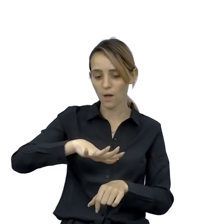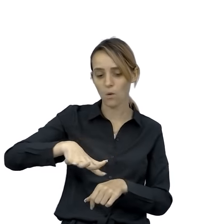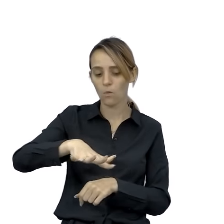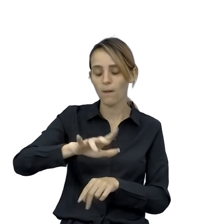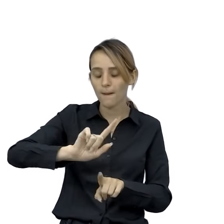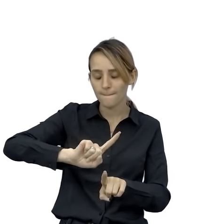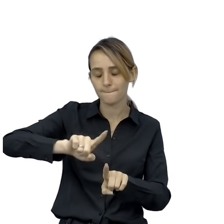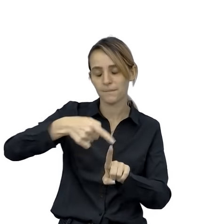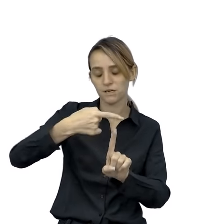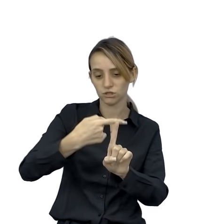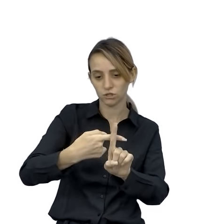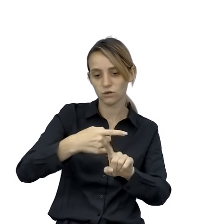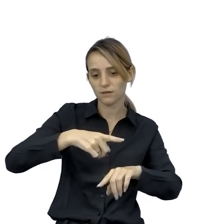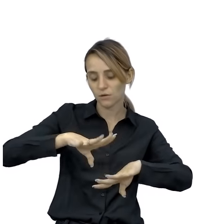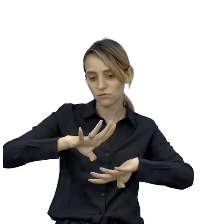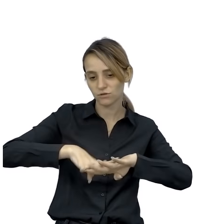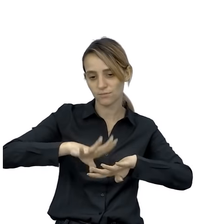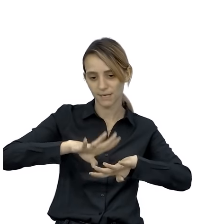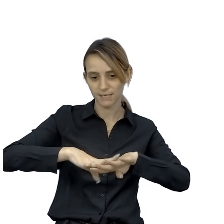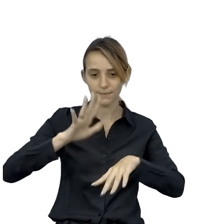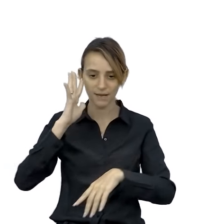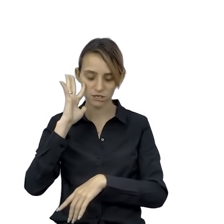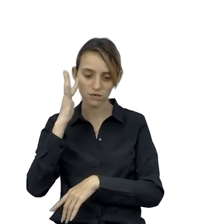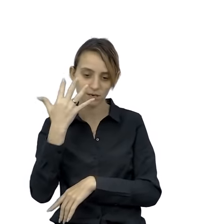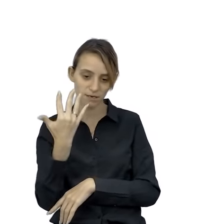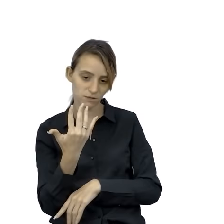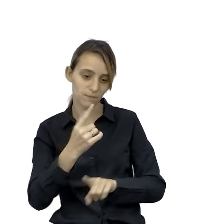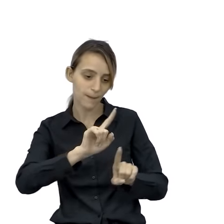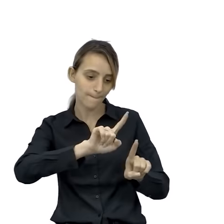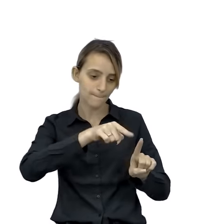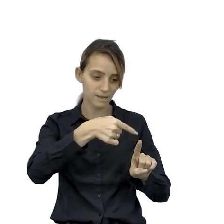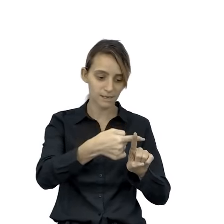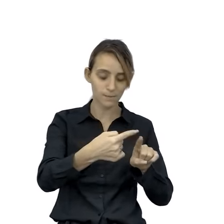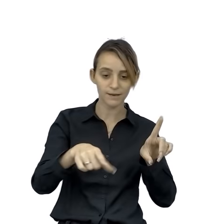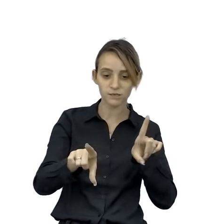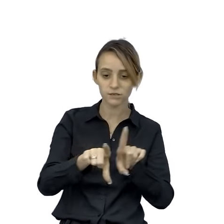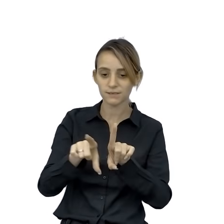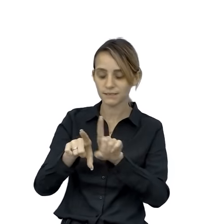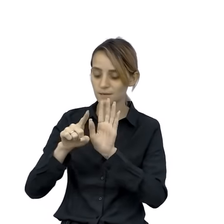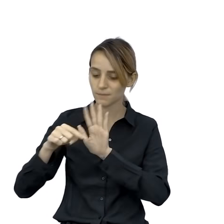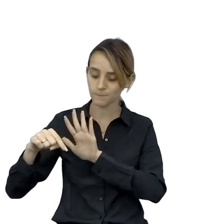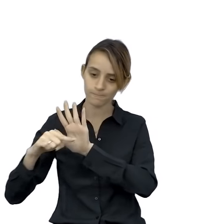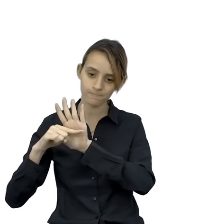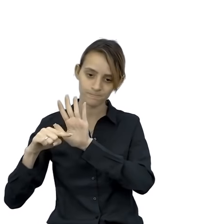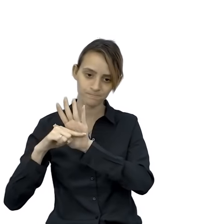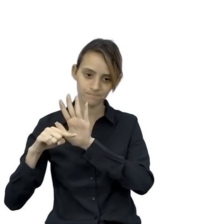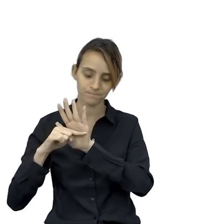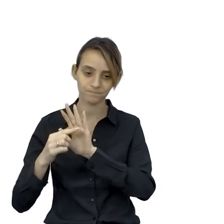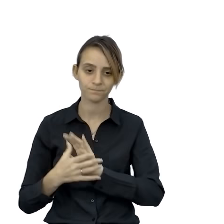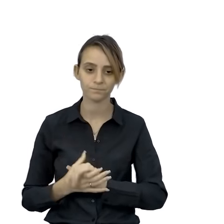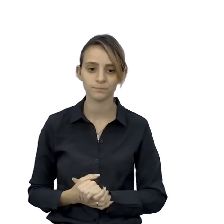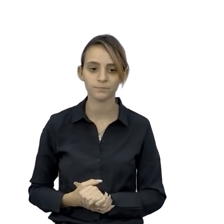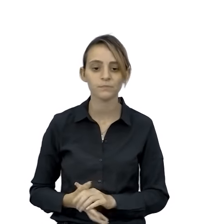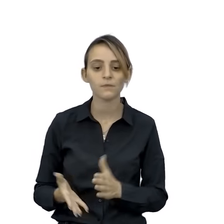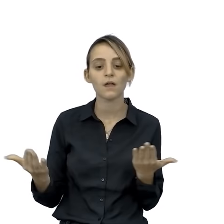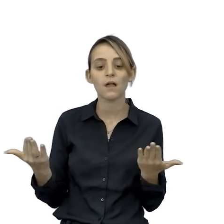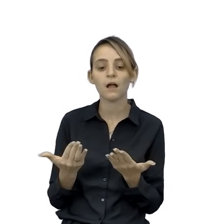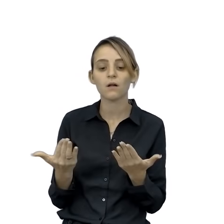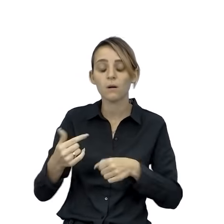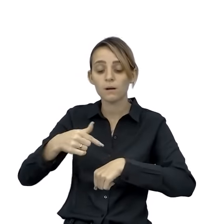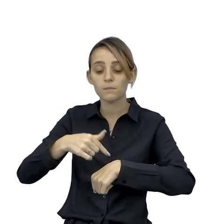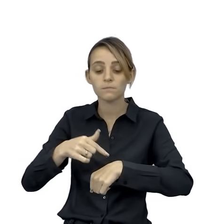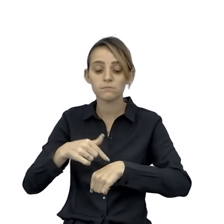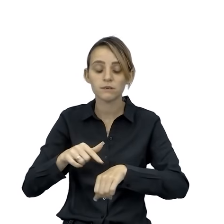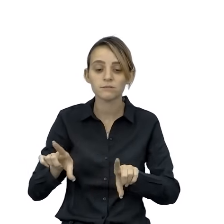aí envolvendo os problemas de adição e de subtração. E aí, nesse momento também,